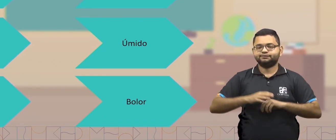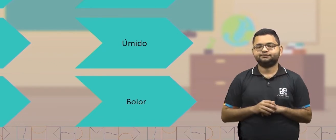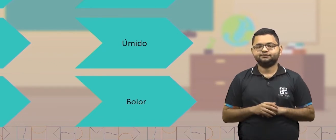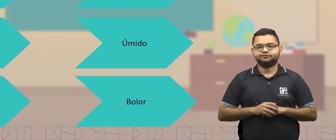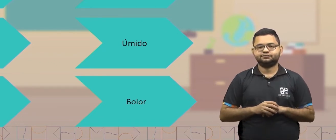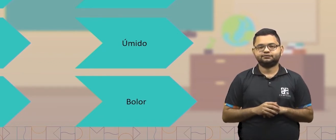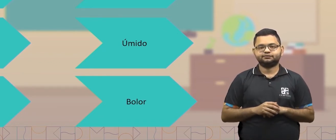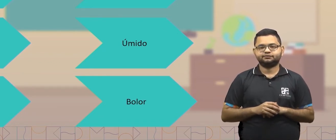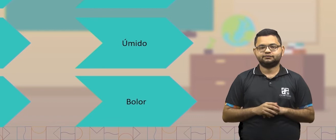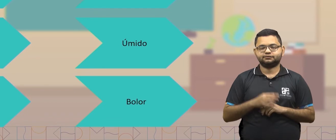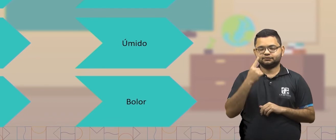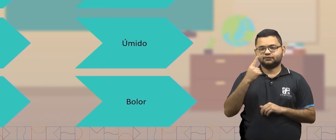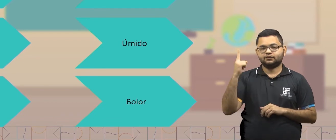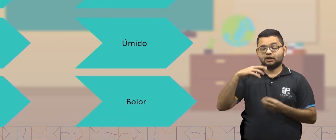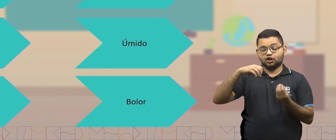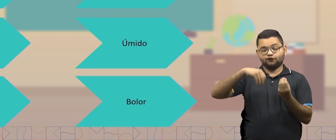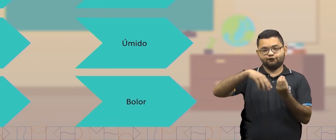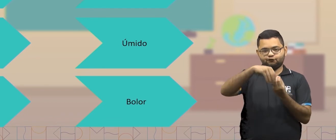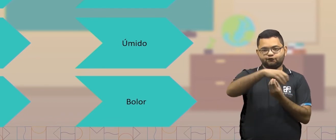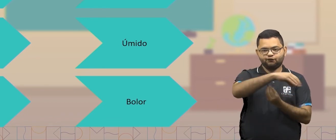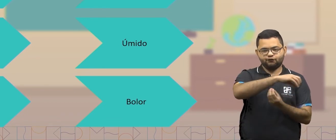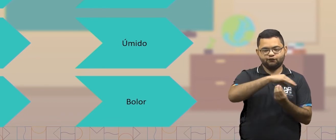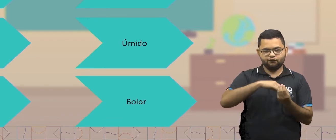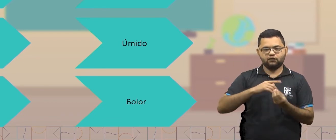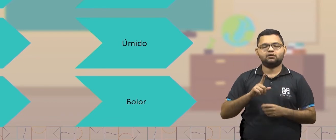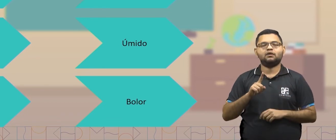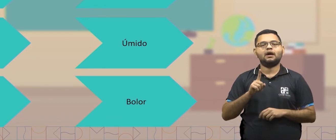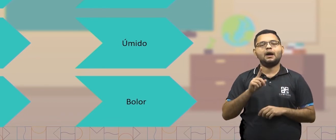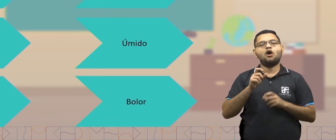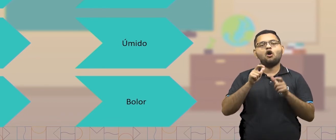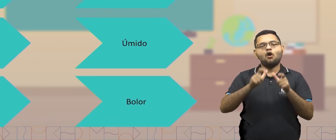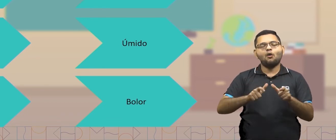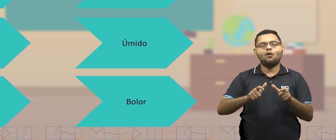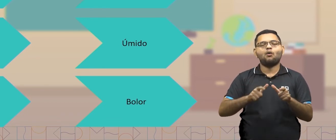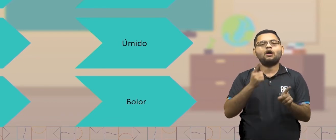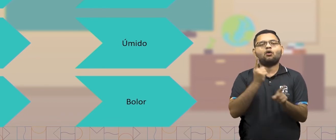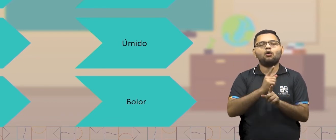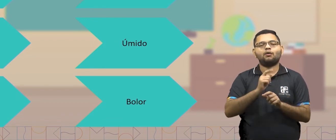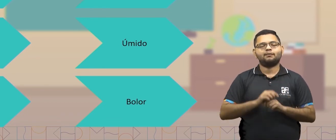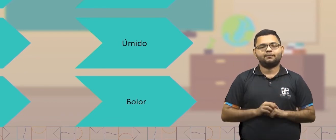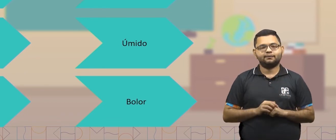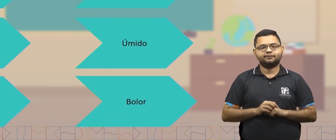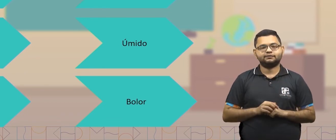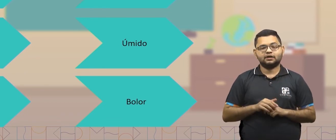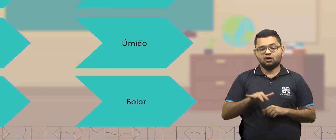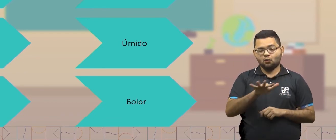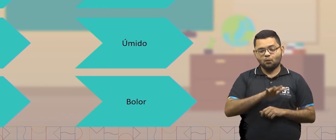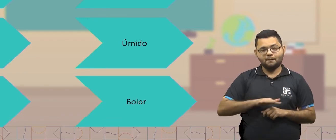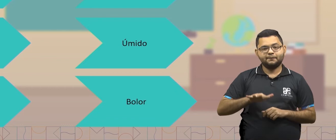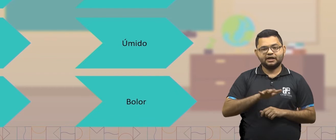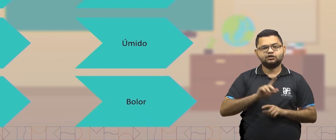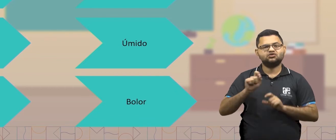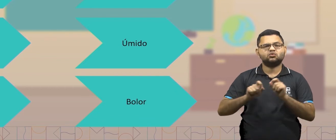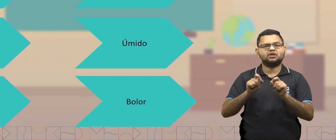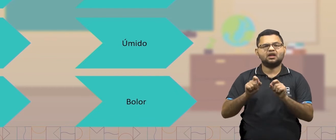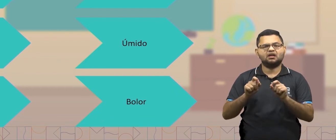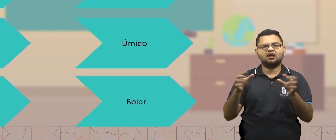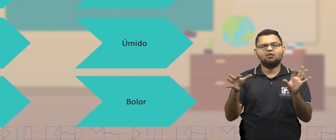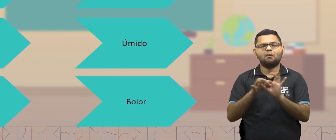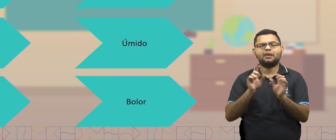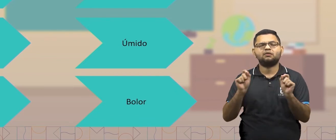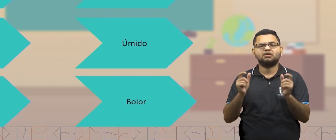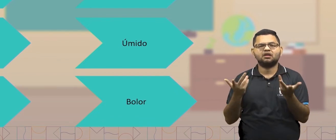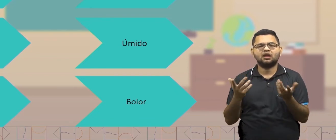que podem ser encontrados principalmente em ambientes. Aí, o que completa? Cogumelos, úmido ou